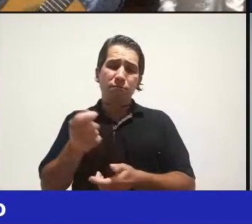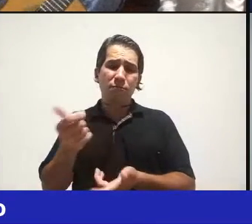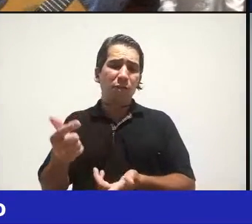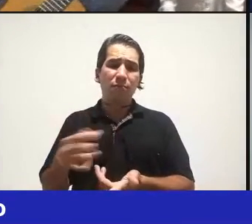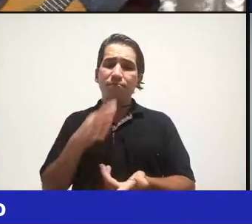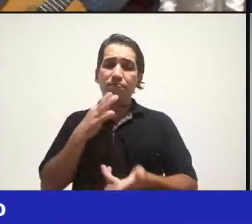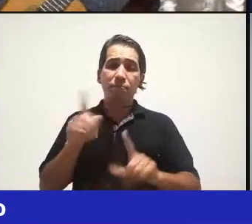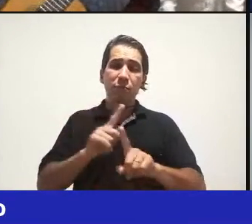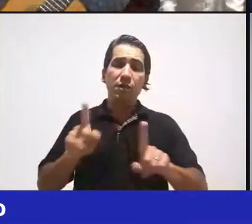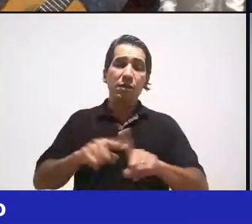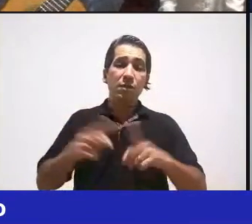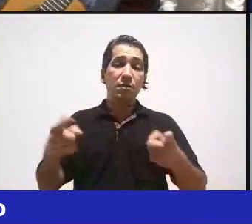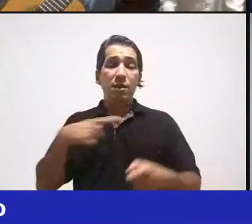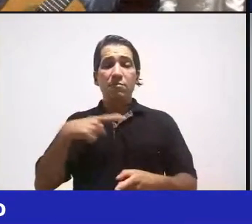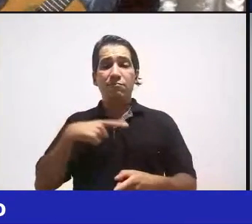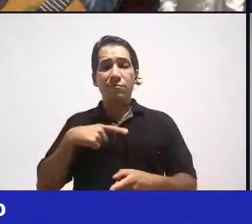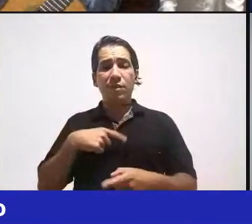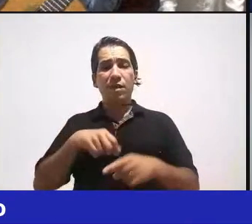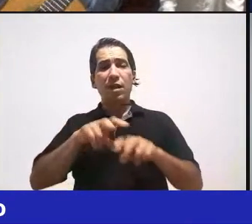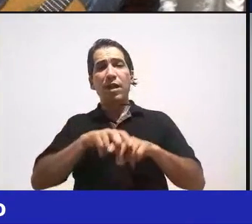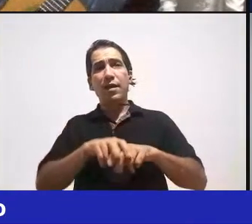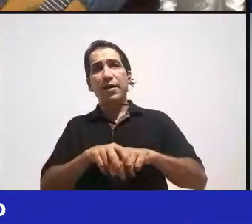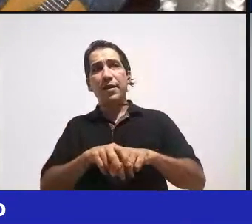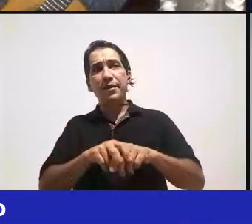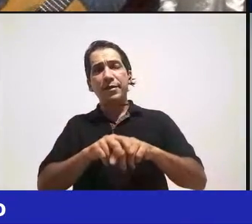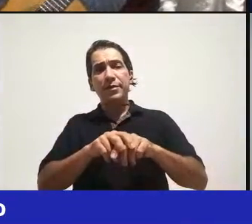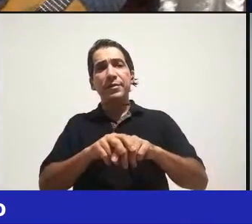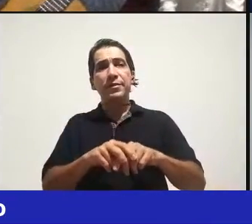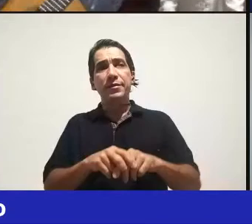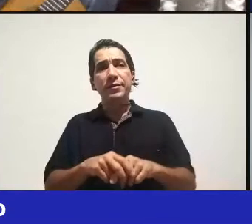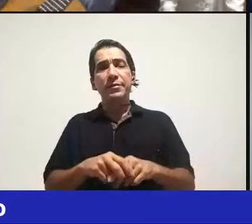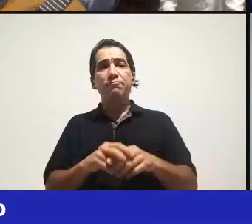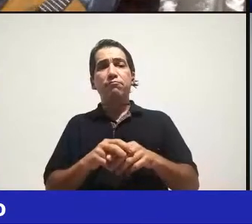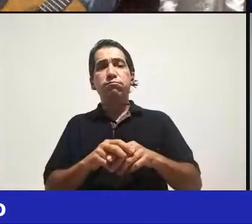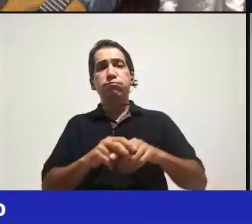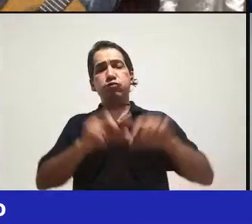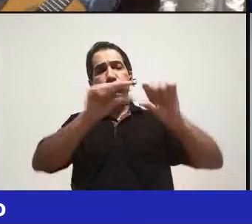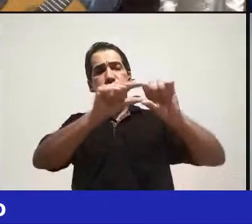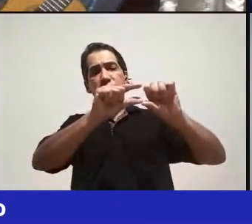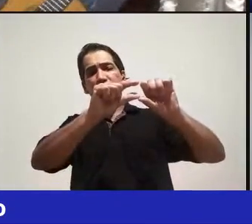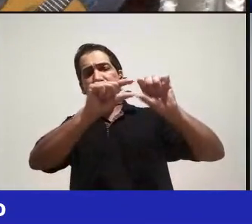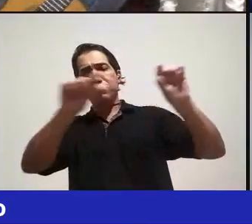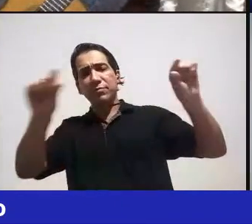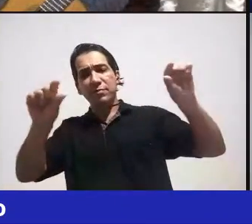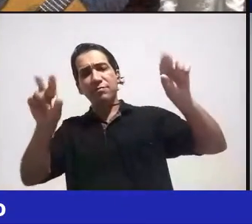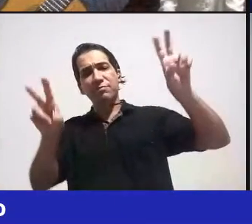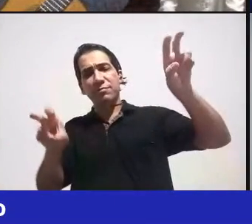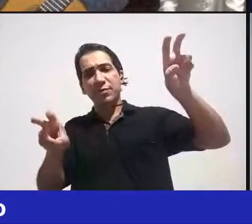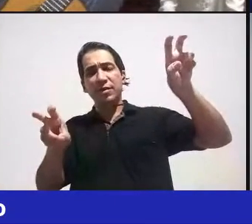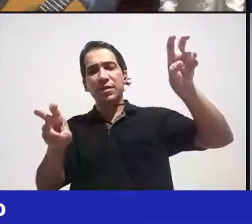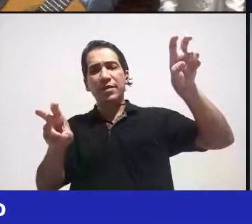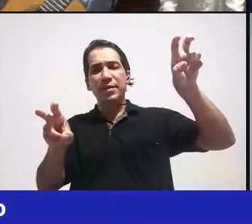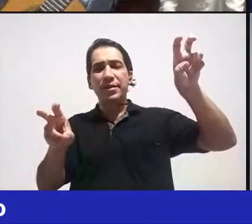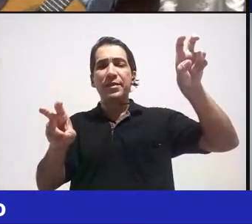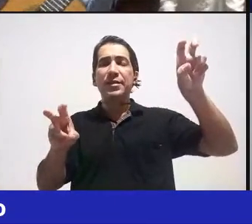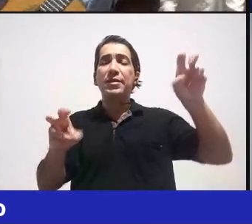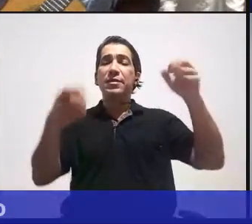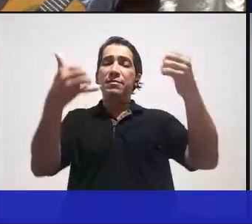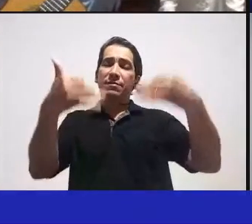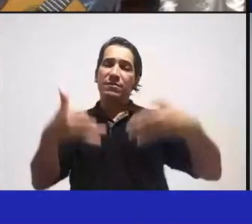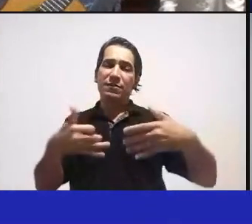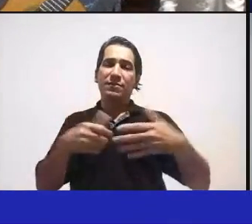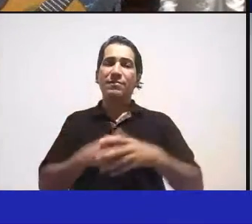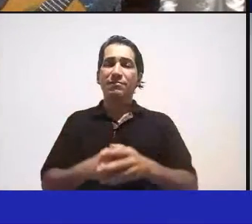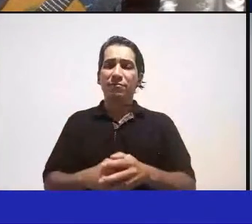ouvimos ou que todos nós ainda vamos ouvir ao longo da nossa vida, que é uma passagem célebre que diz assim: